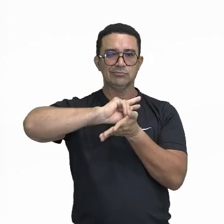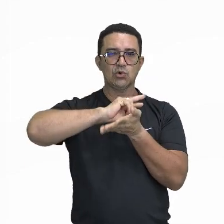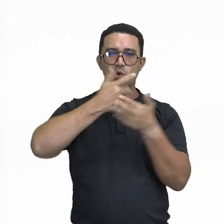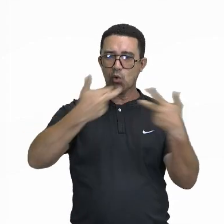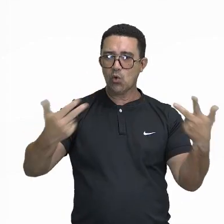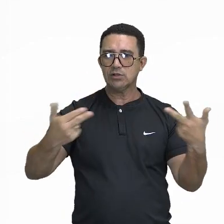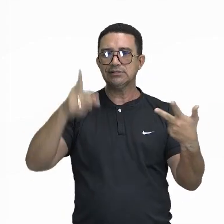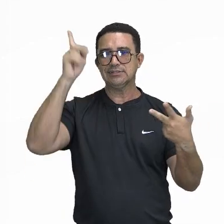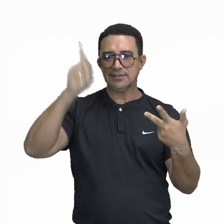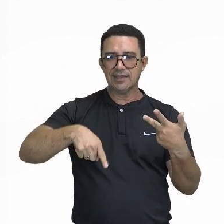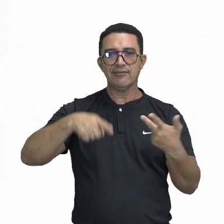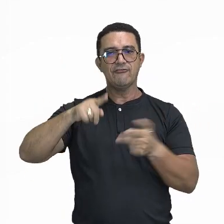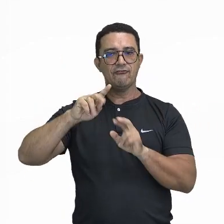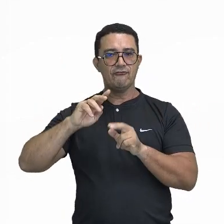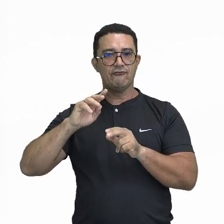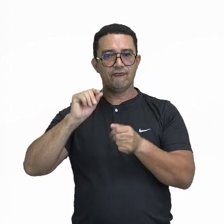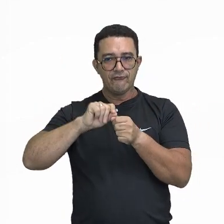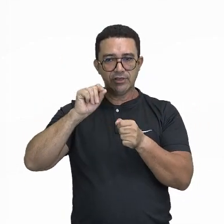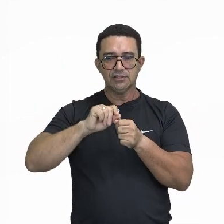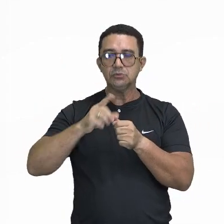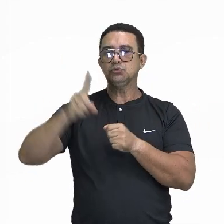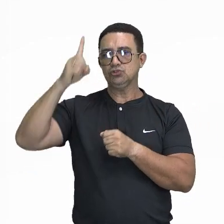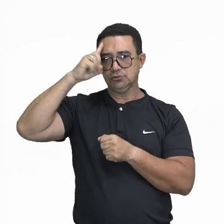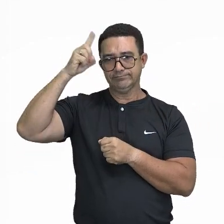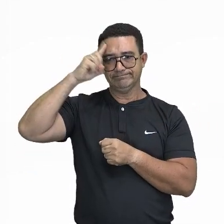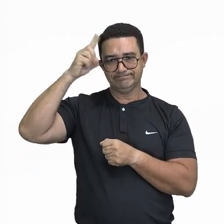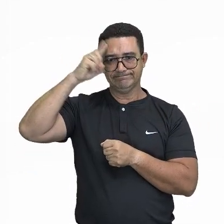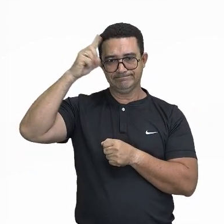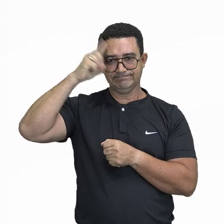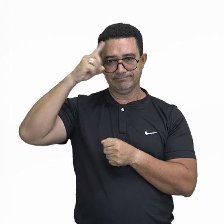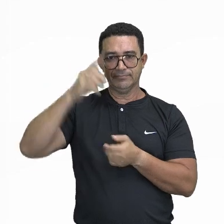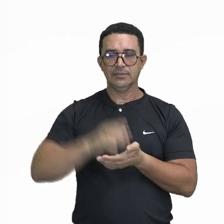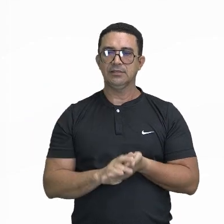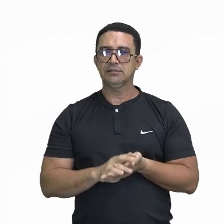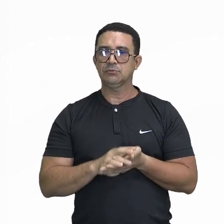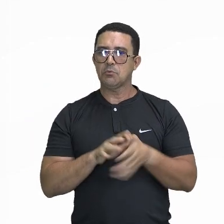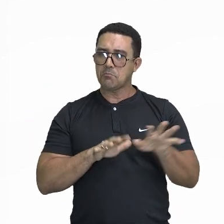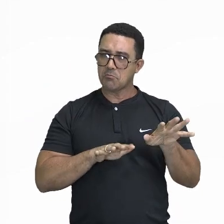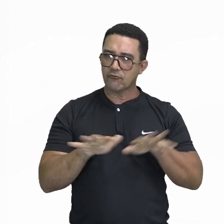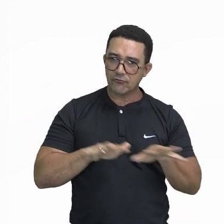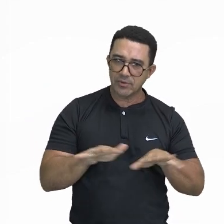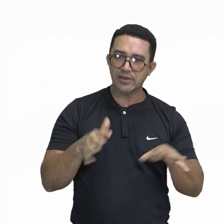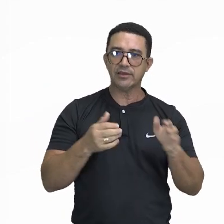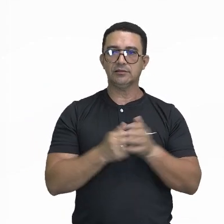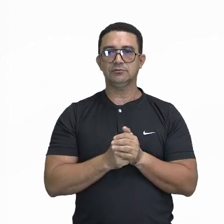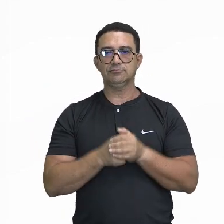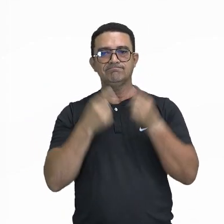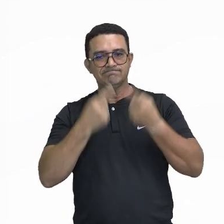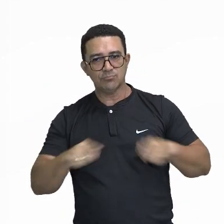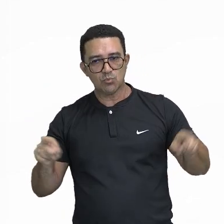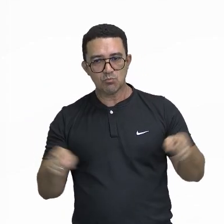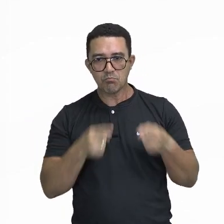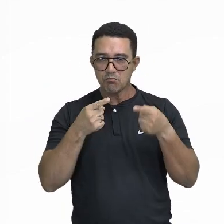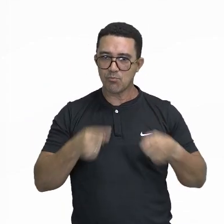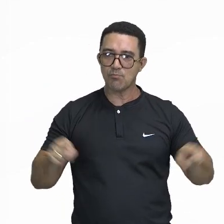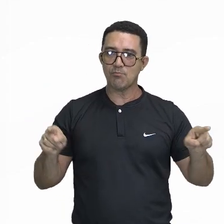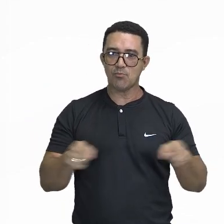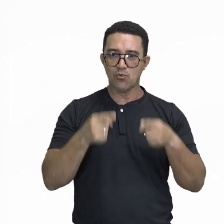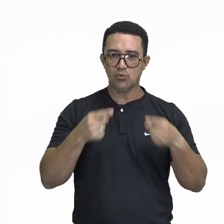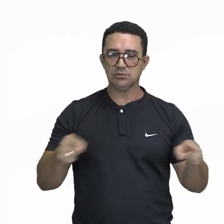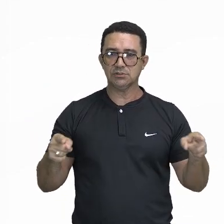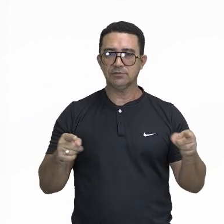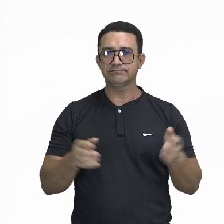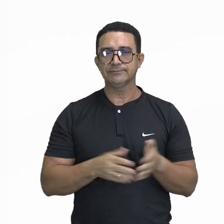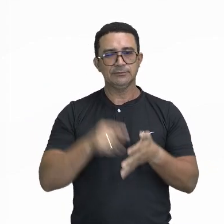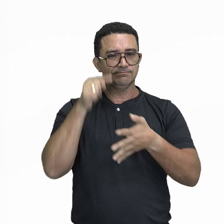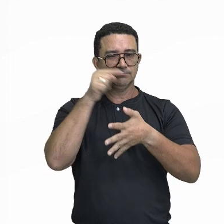ser realizado no nosso cotidiano, aqueles movimentos, as músicas, e